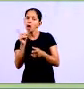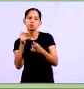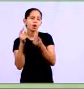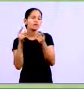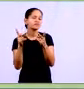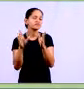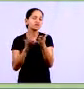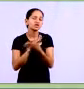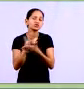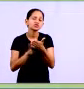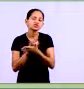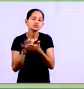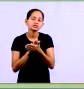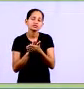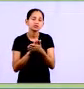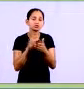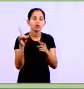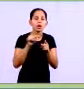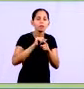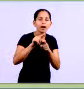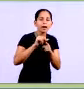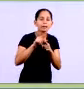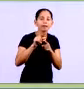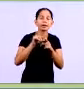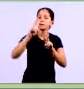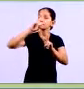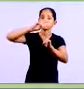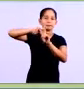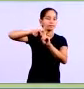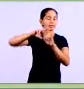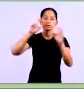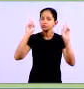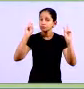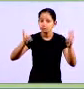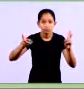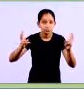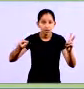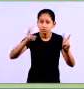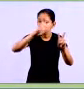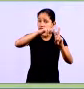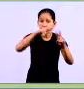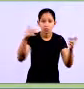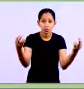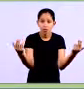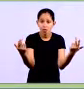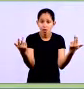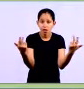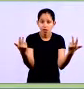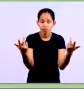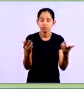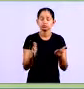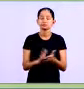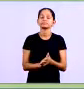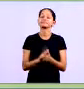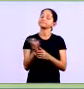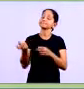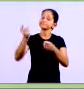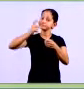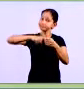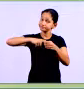é uma coisa e é outra. E da cana do mesmo jeito, o Lourenço respondeu. Vitor voltou